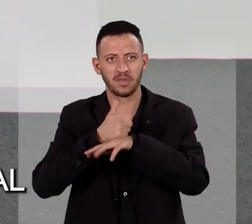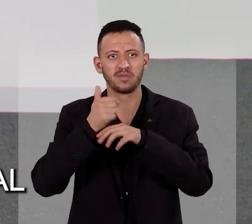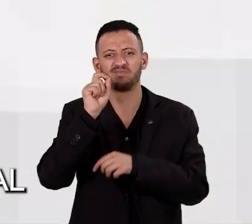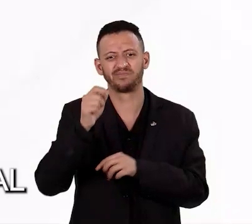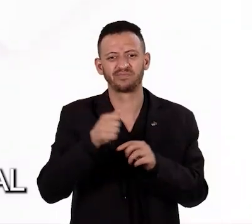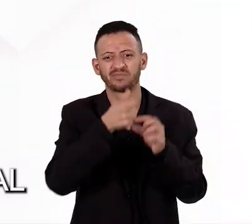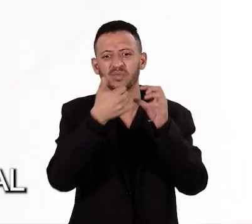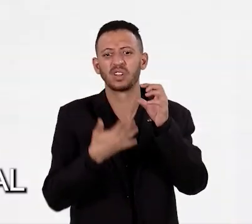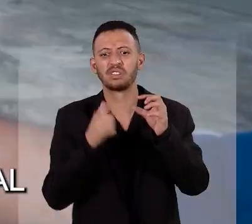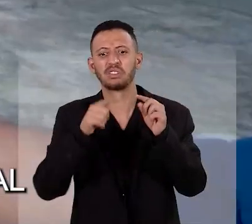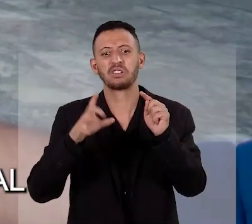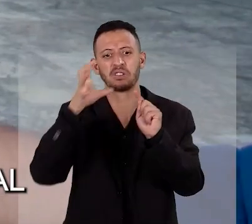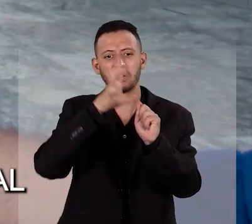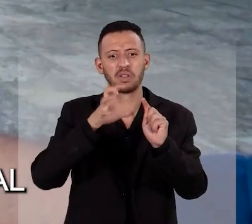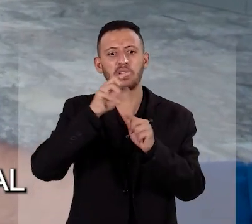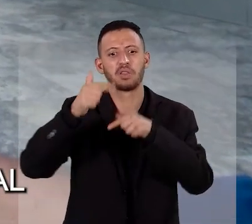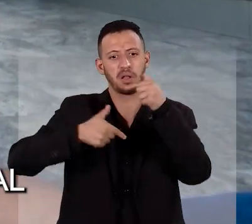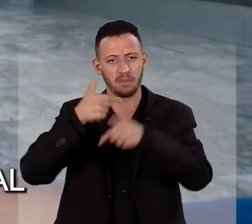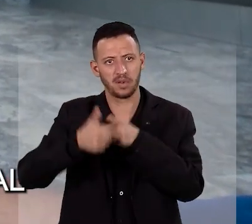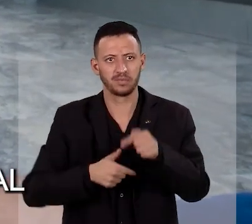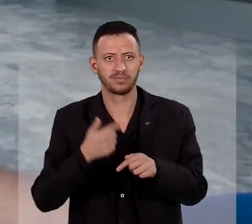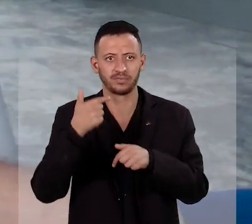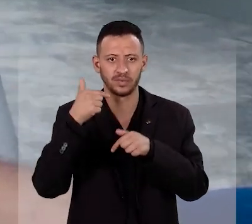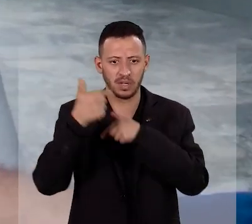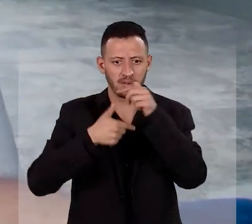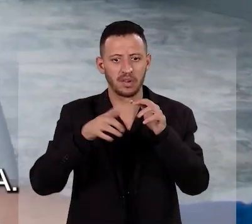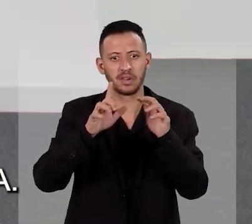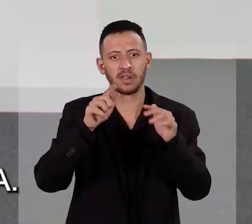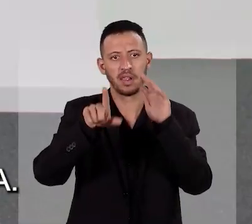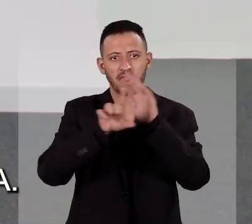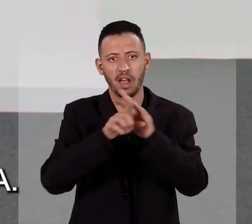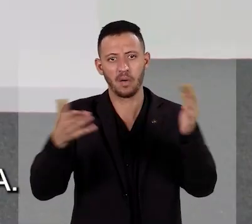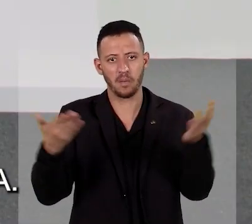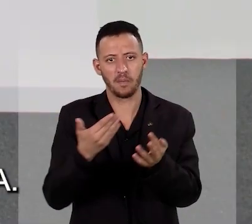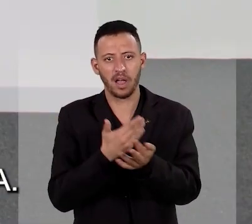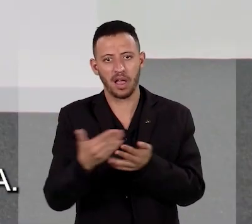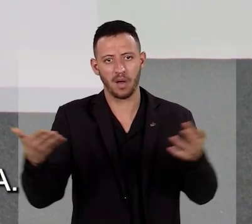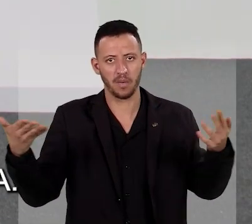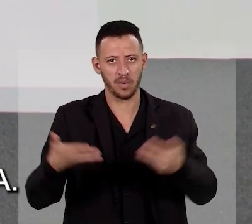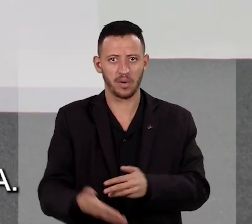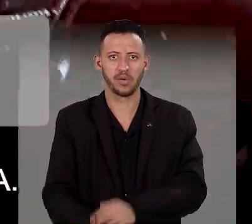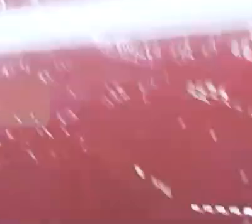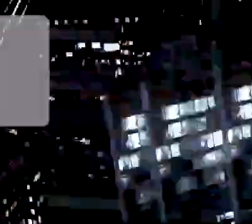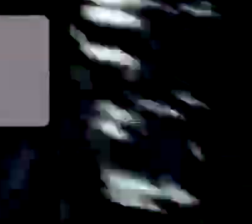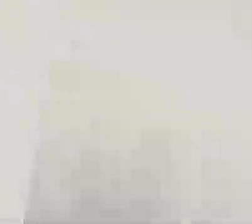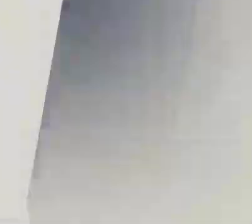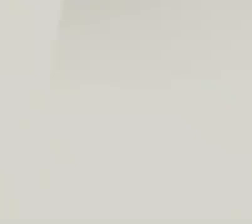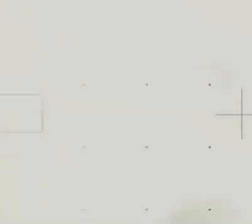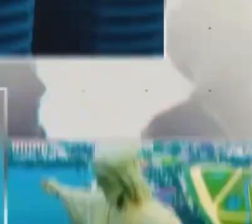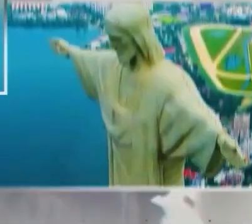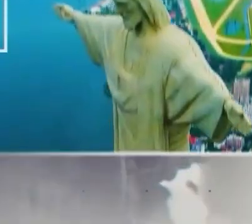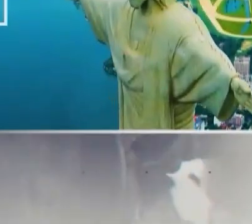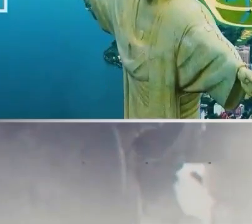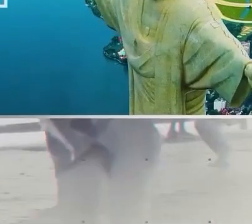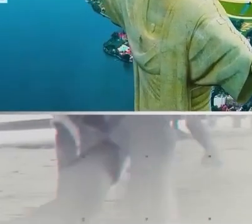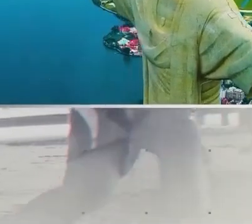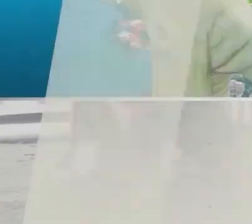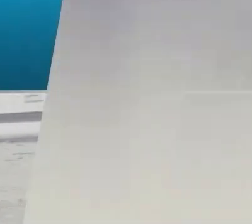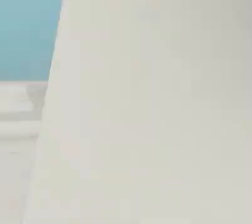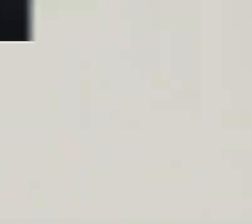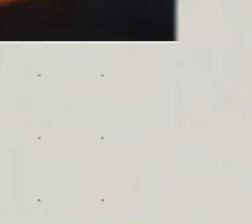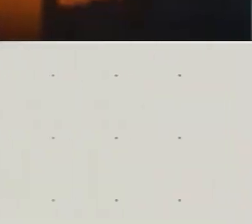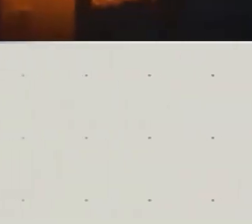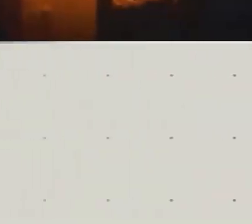Fala Trabalhador. O que caracteriza assédio moral no trabalho? O Trabalho Legal começa agora.